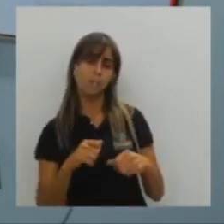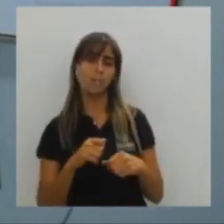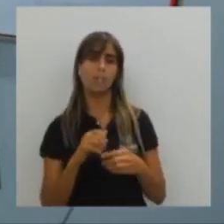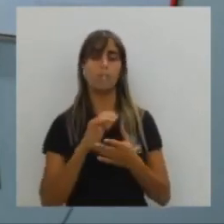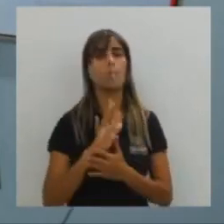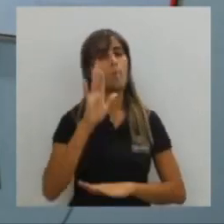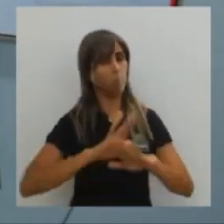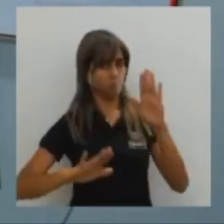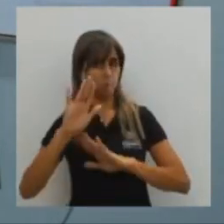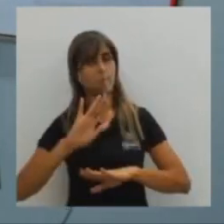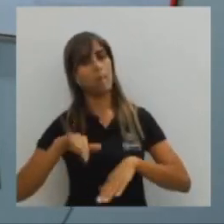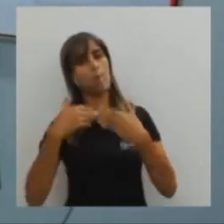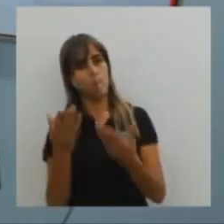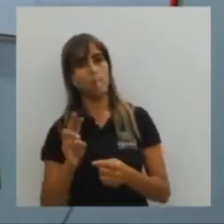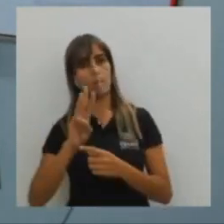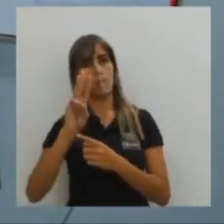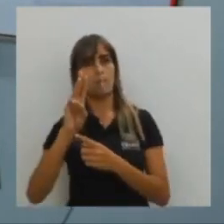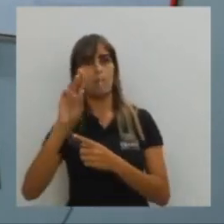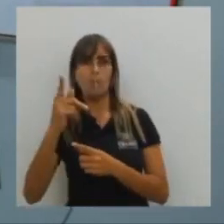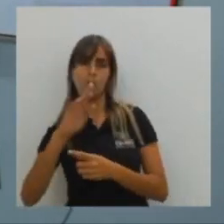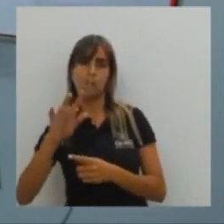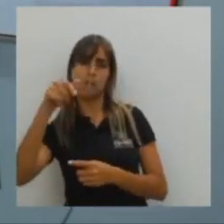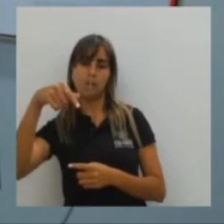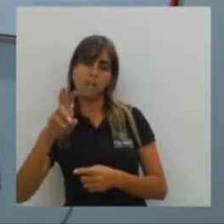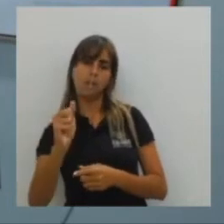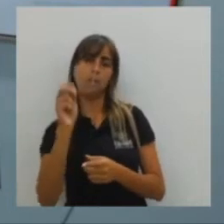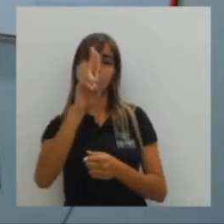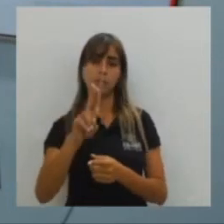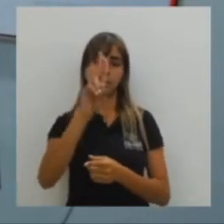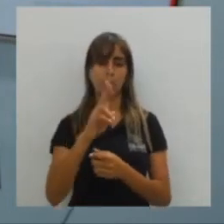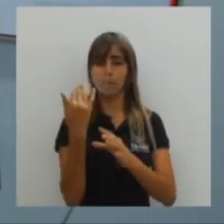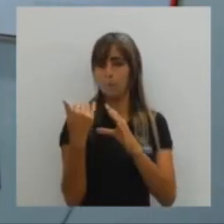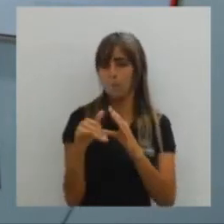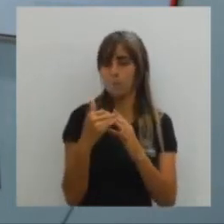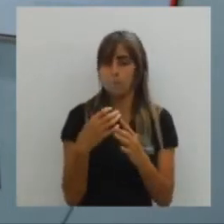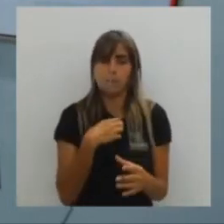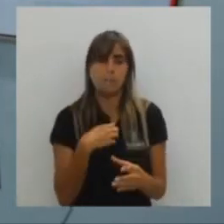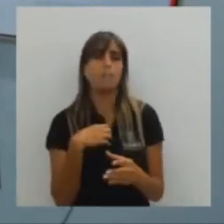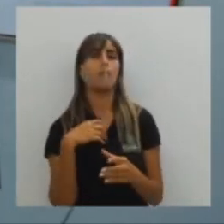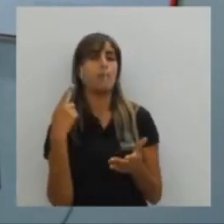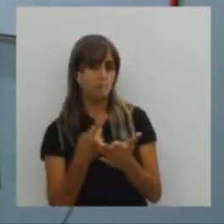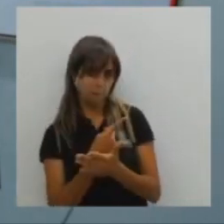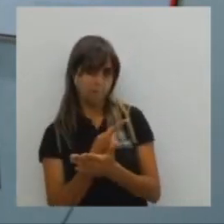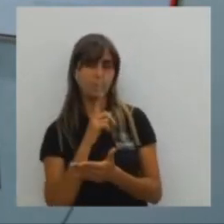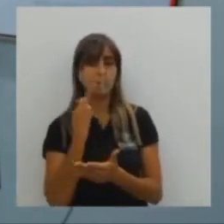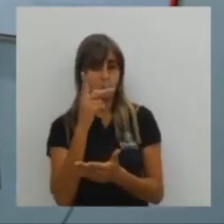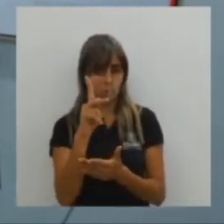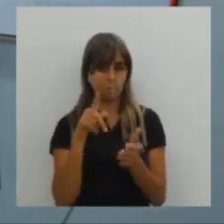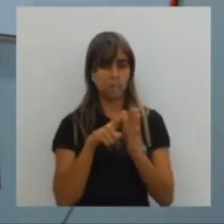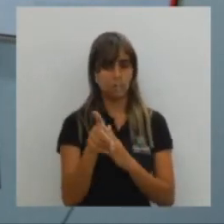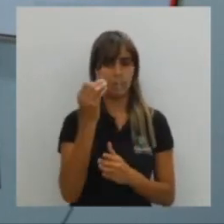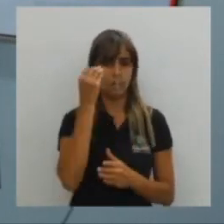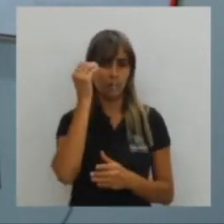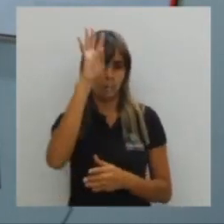mas muito cuidado em qual W8 eu vou utilizar, para não acabar passando uma mensagem, um sentido errado para a tua pergunta. Vamos observar